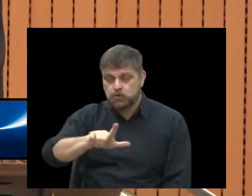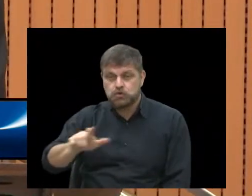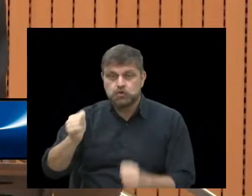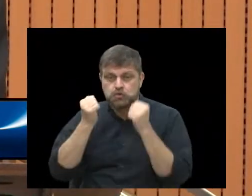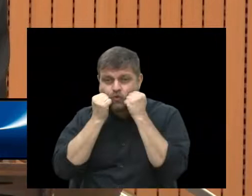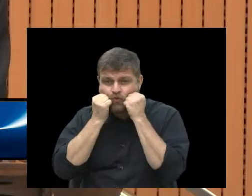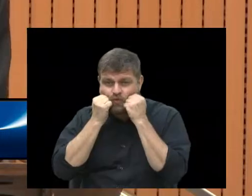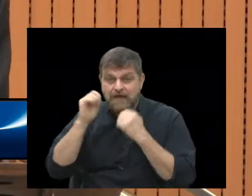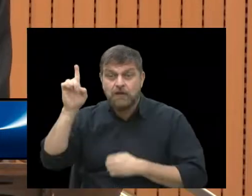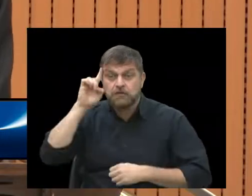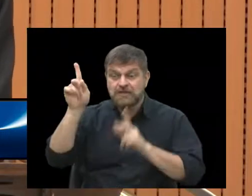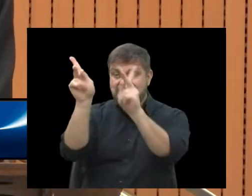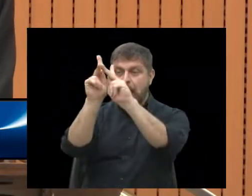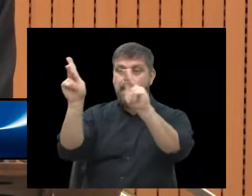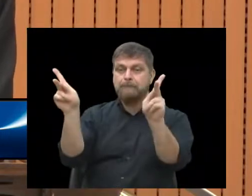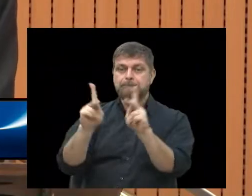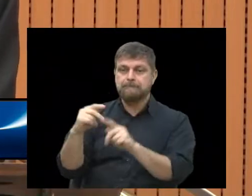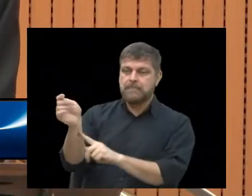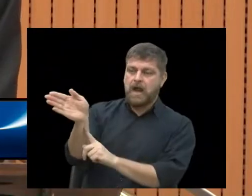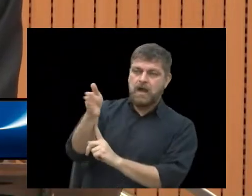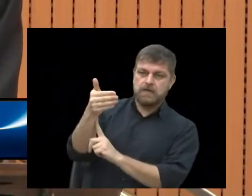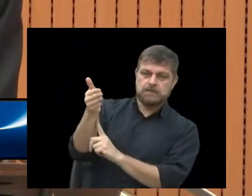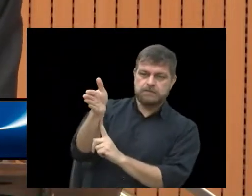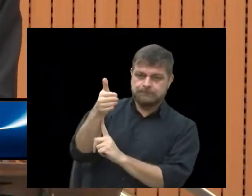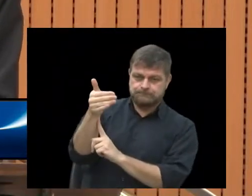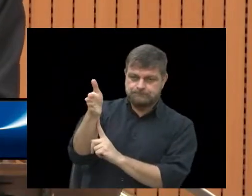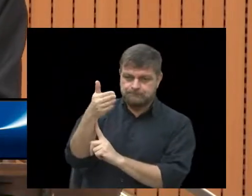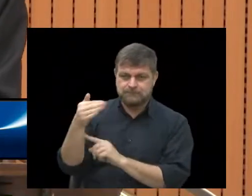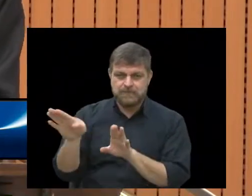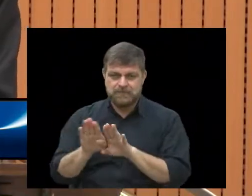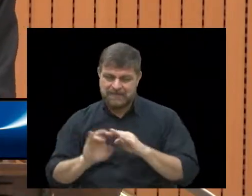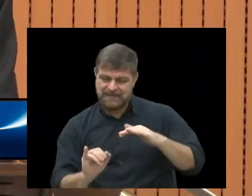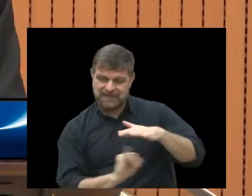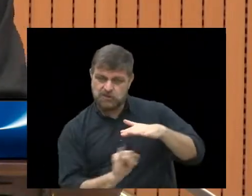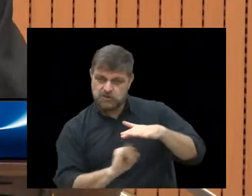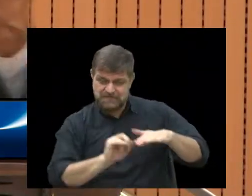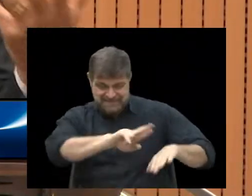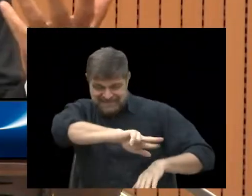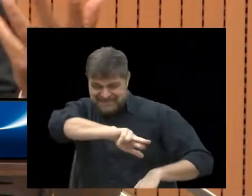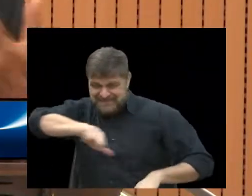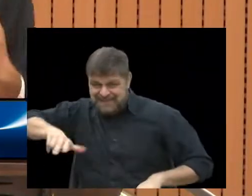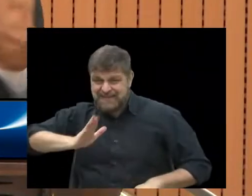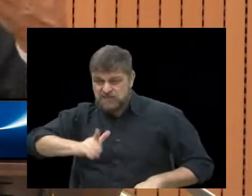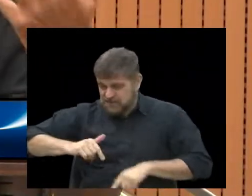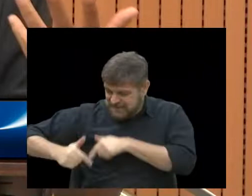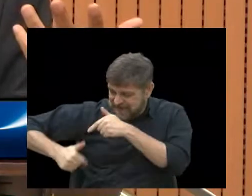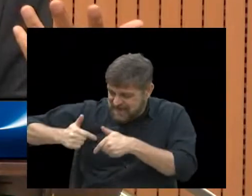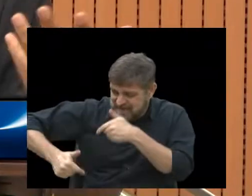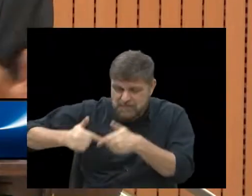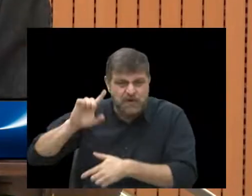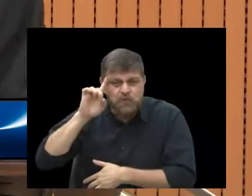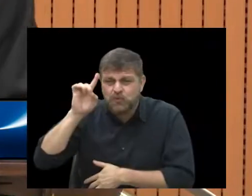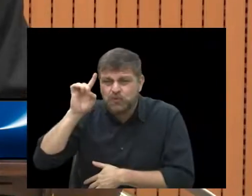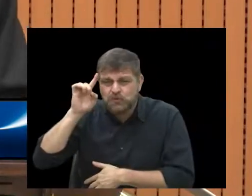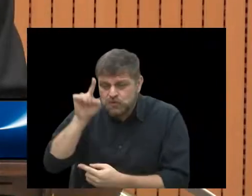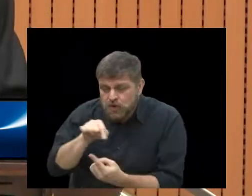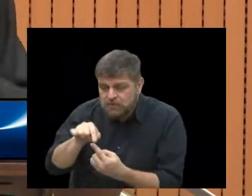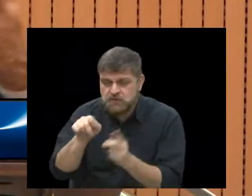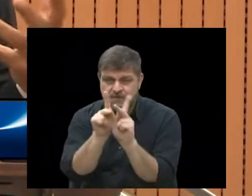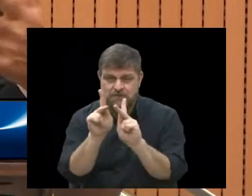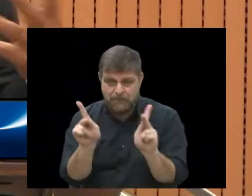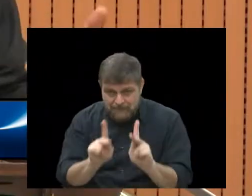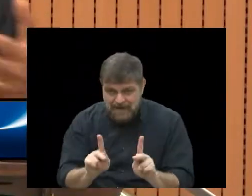da Bandeira da Paz. E algumas entidades que já trabalham isso no seu dia a dia,